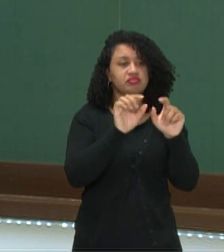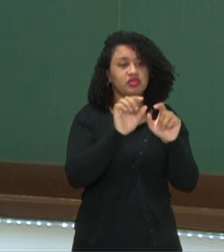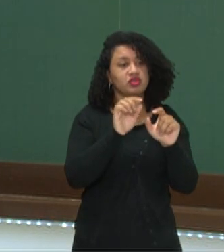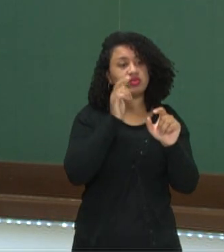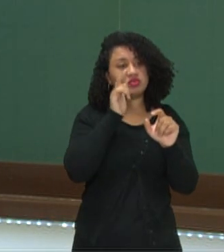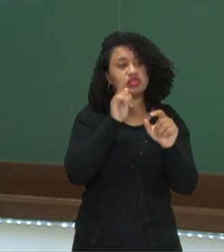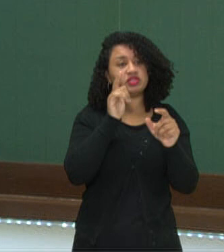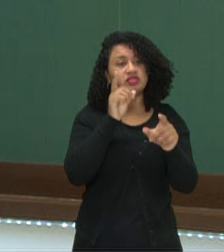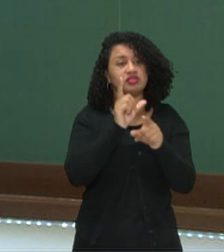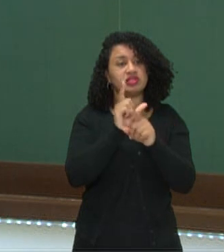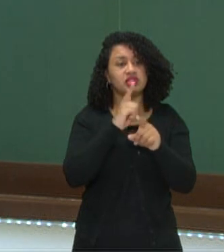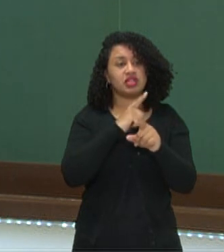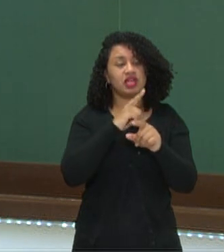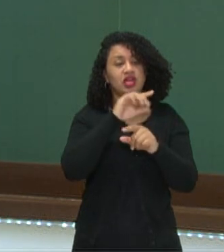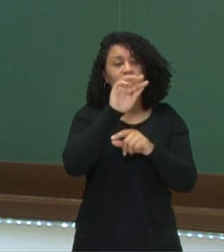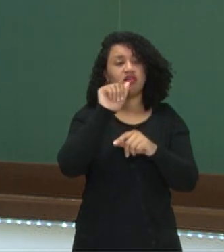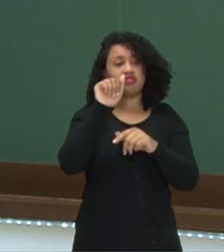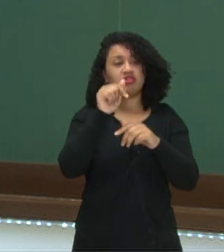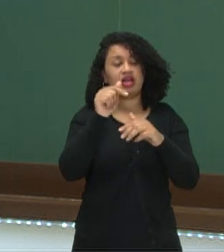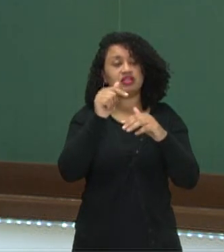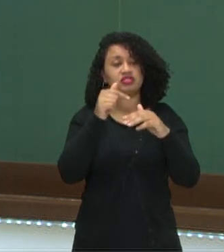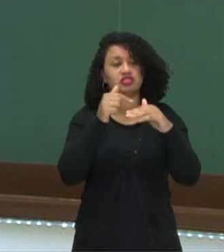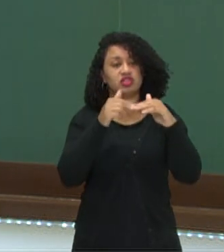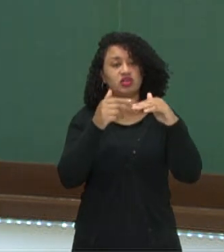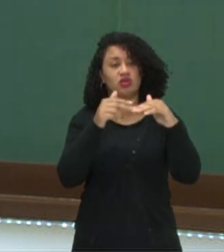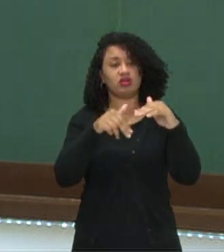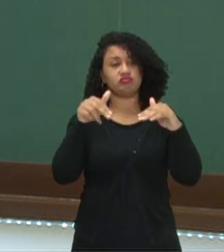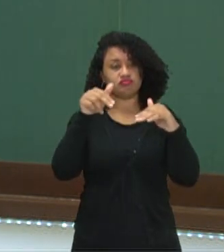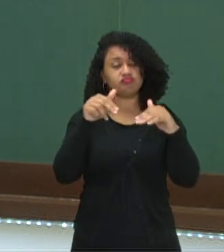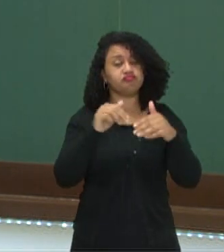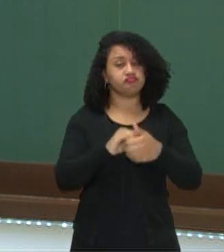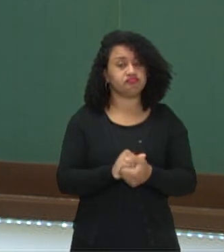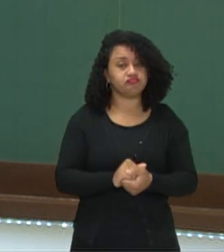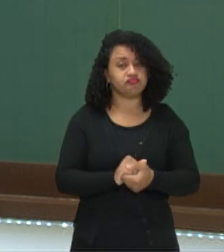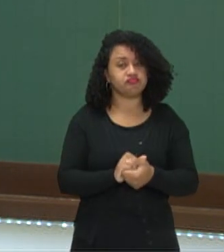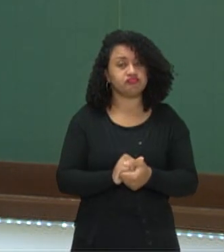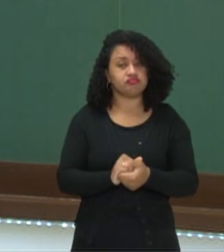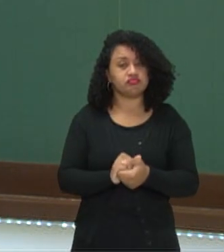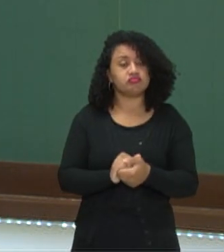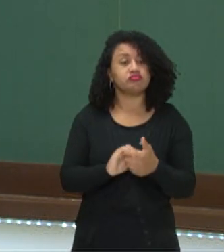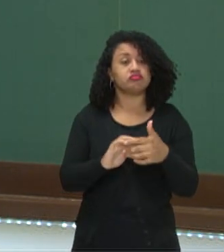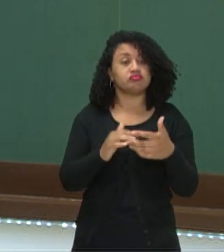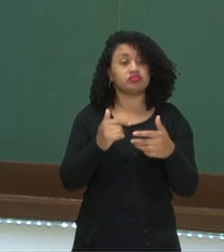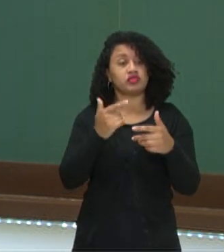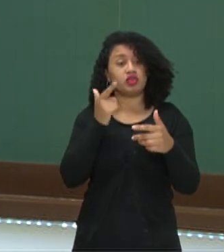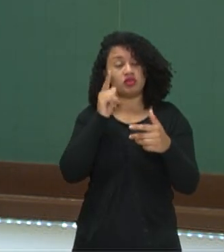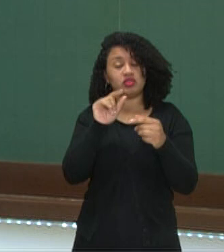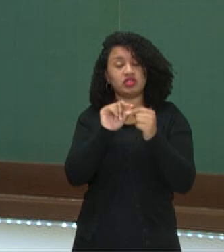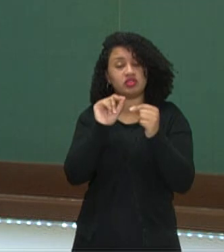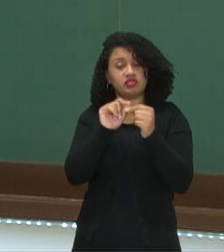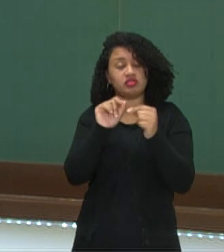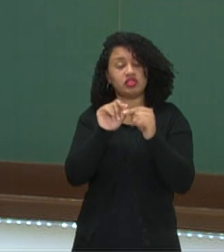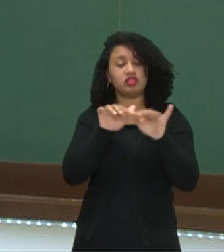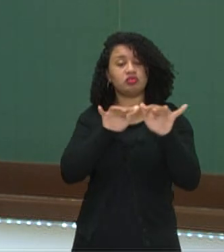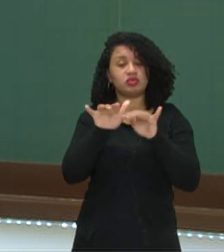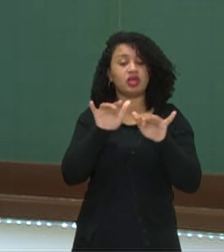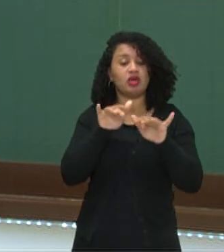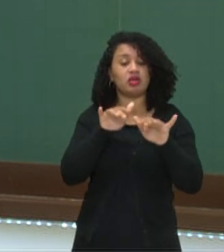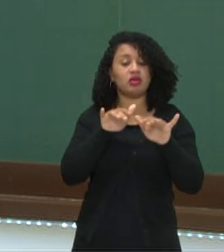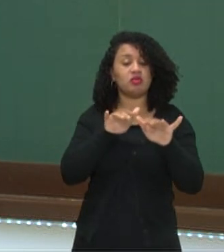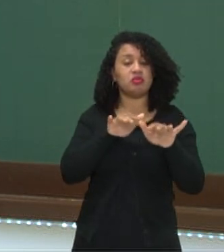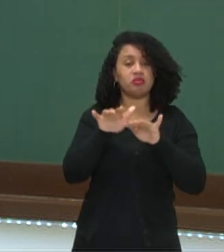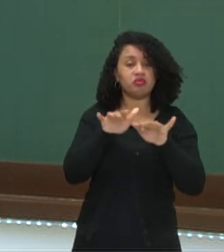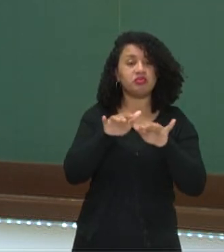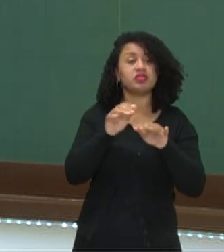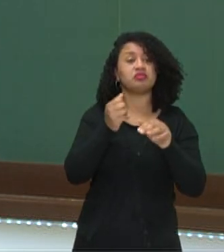vou ter o seguinte, que Φ é igual a normal. Ou seja, na primeira situação, para colocar o objeto em repouso, eu preciso de uma força